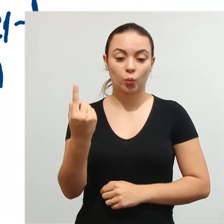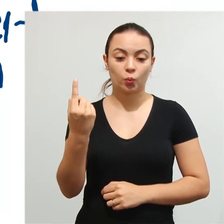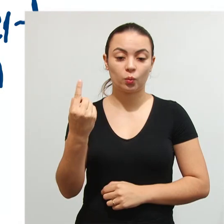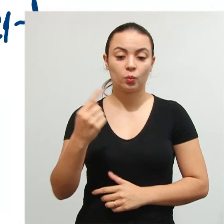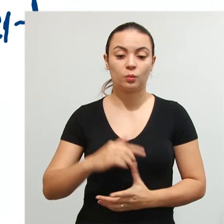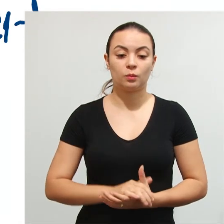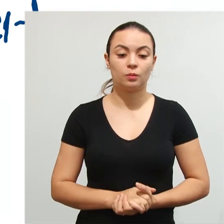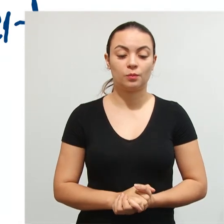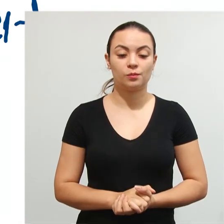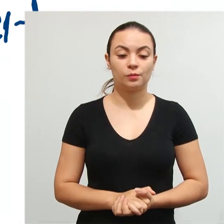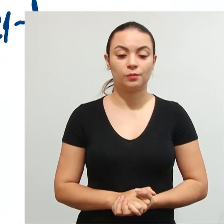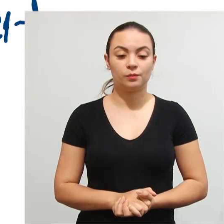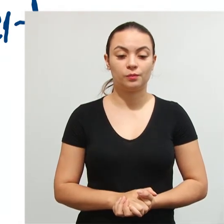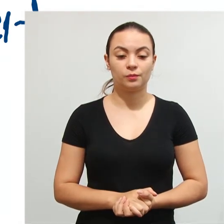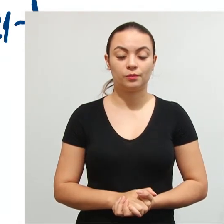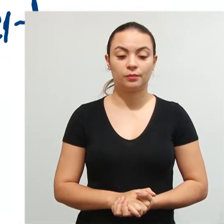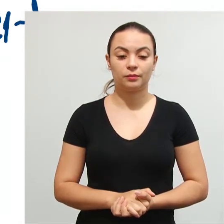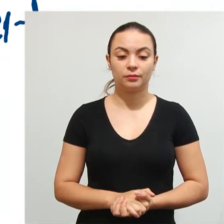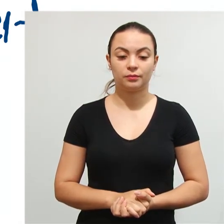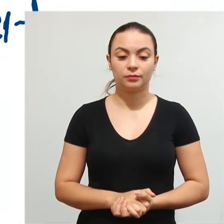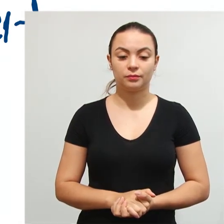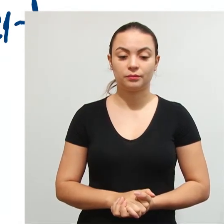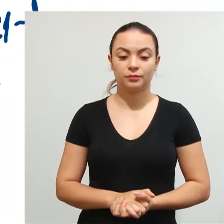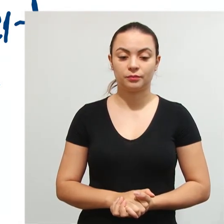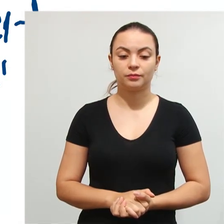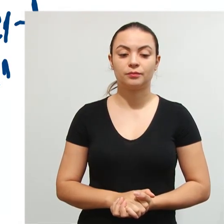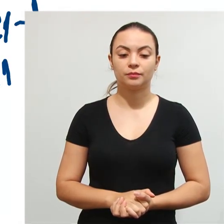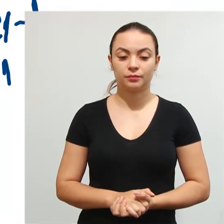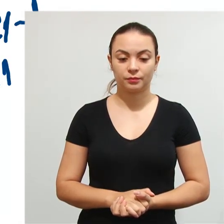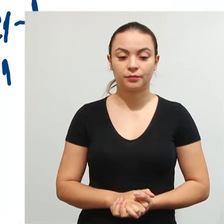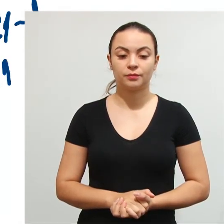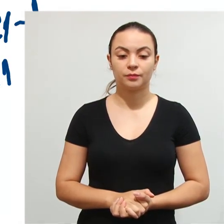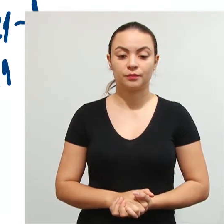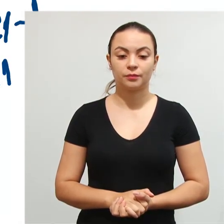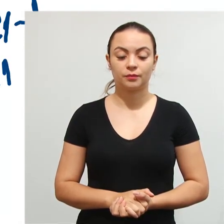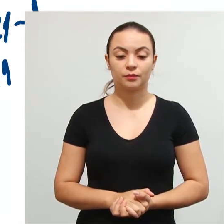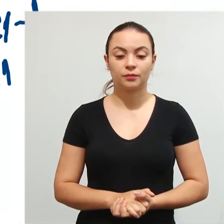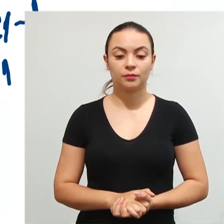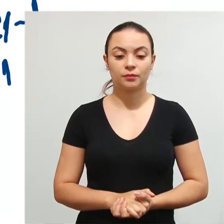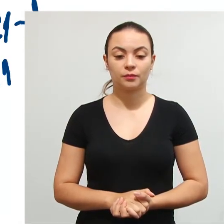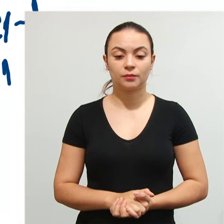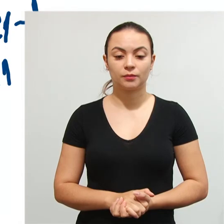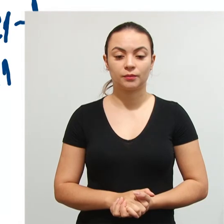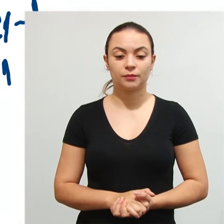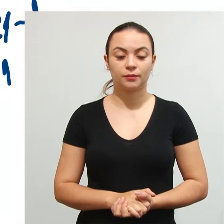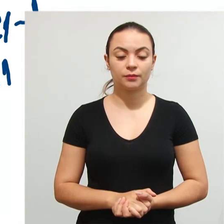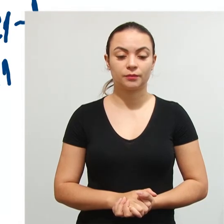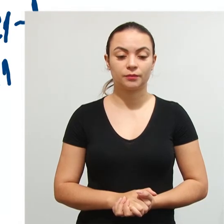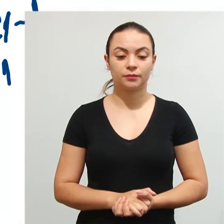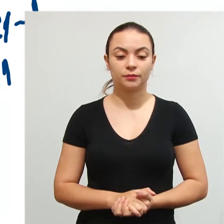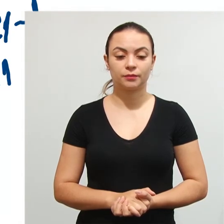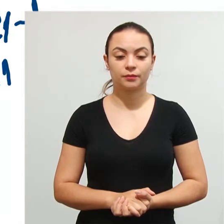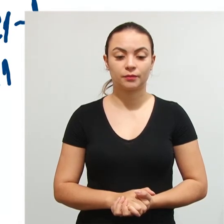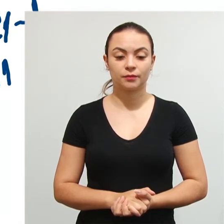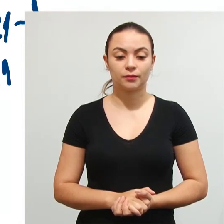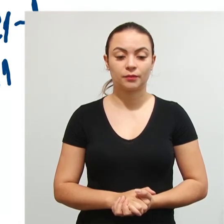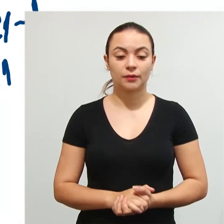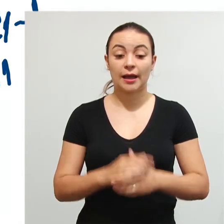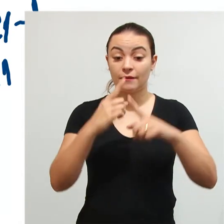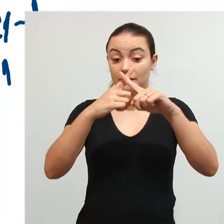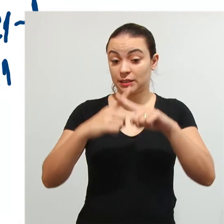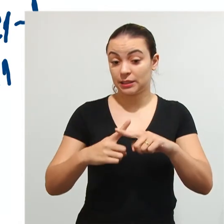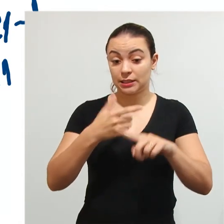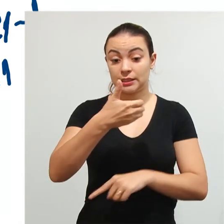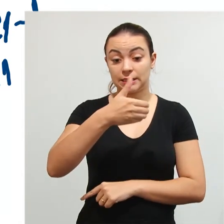que convertendo 2 2 convertendo para porcentagem ou seja multiplicando por 100 vai